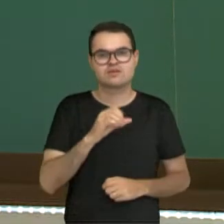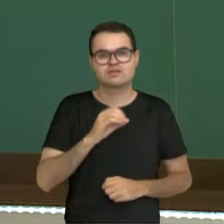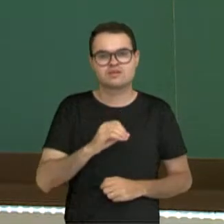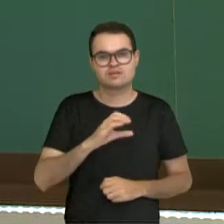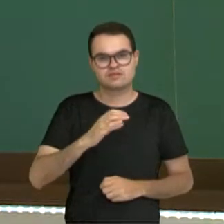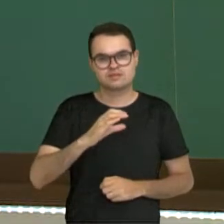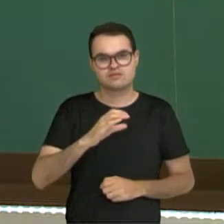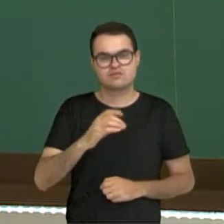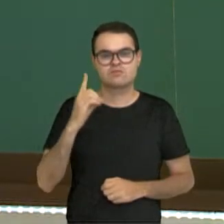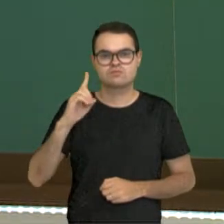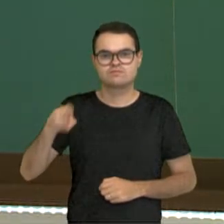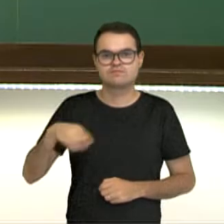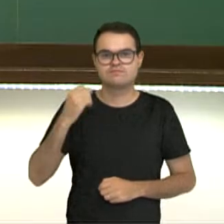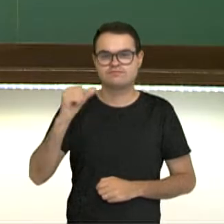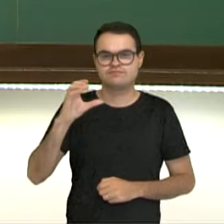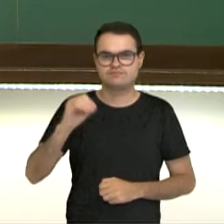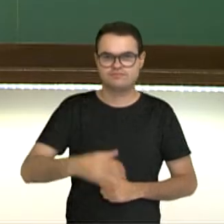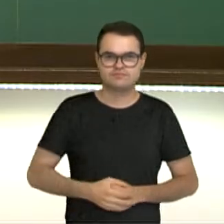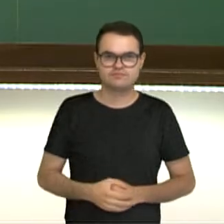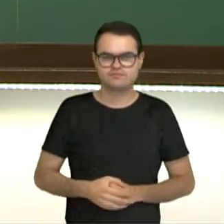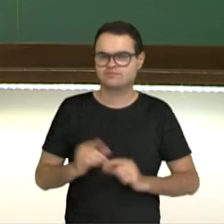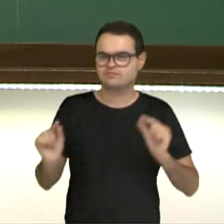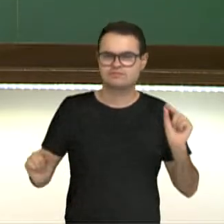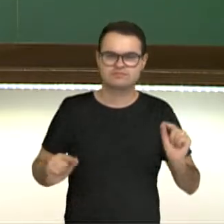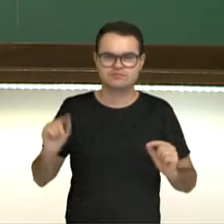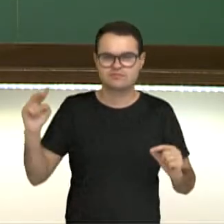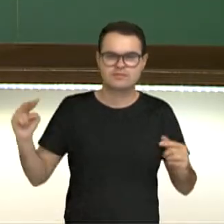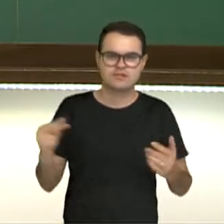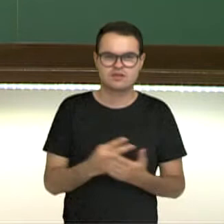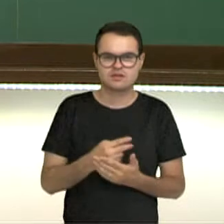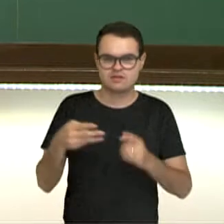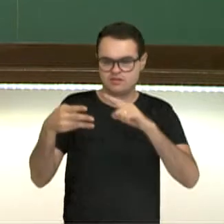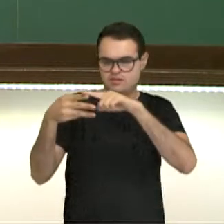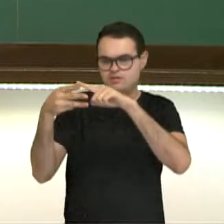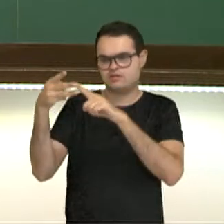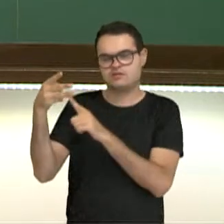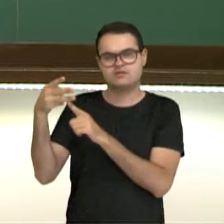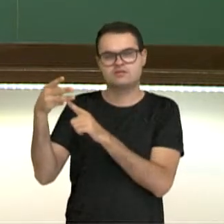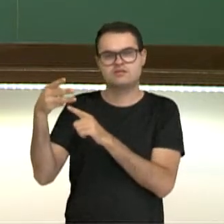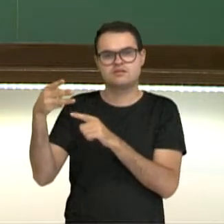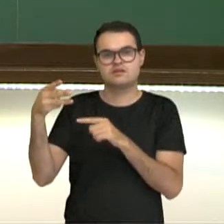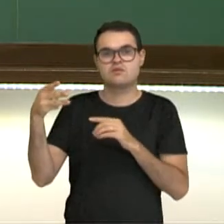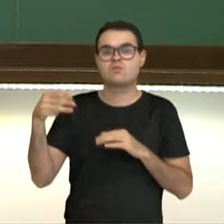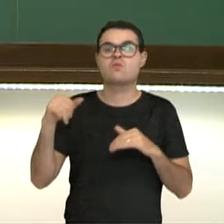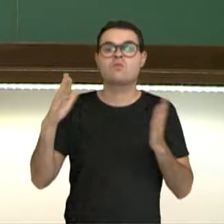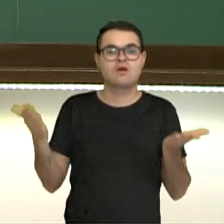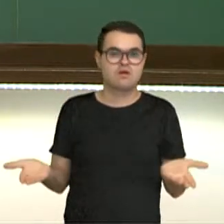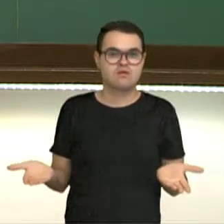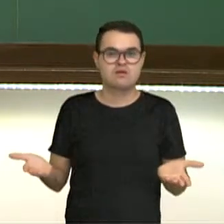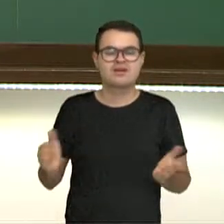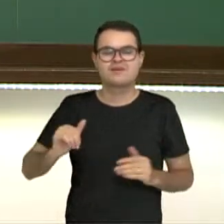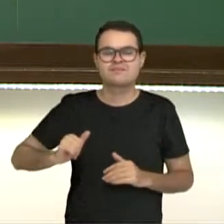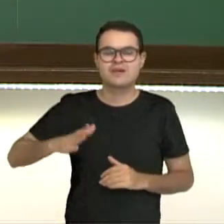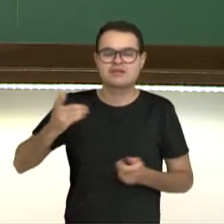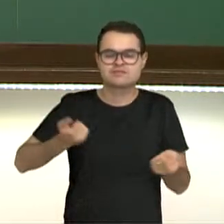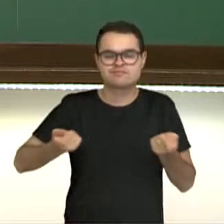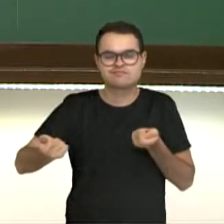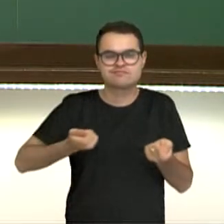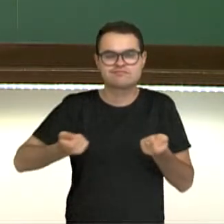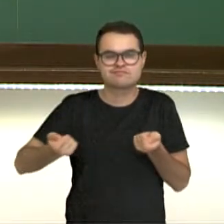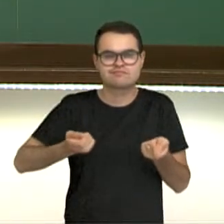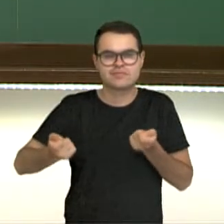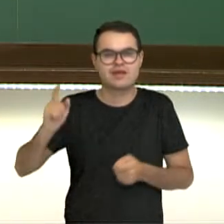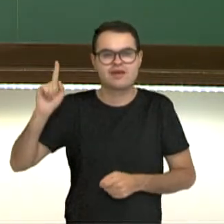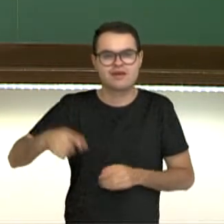vou ter 1,80. Então, o que aconteceu? Nas três situações, a situação que ficou mais em conta é